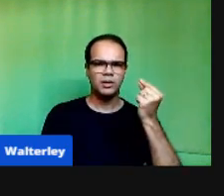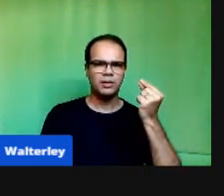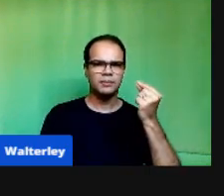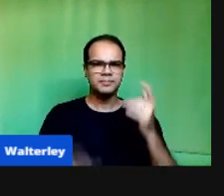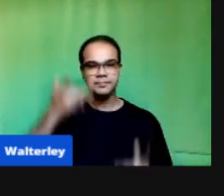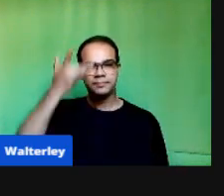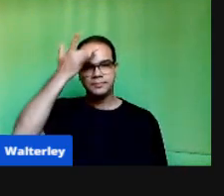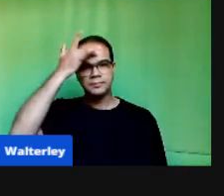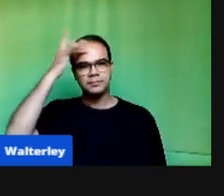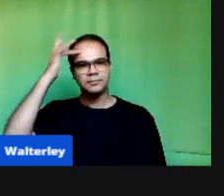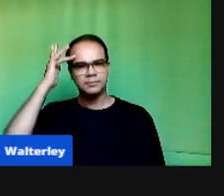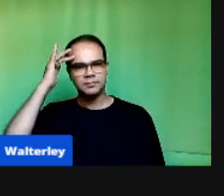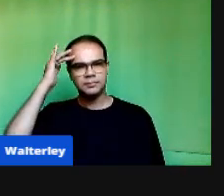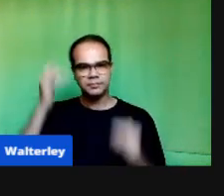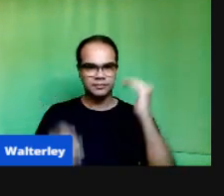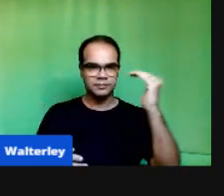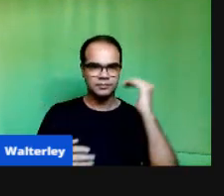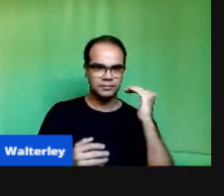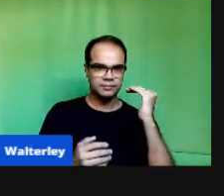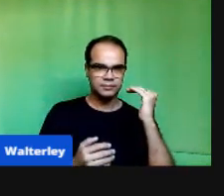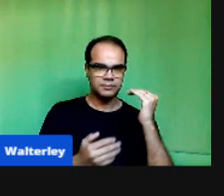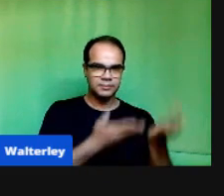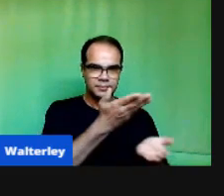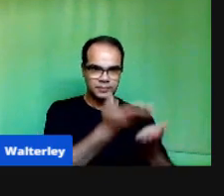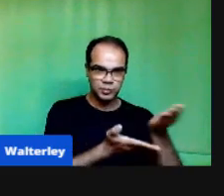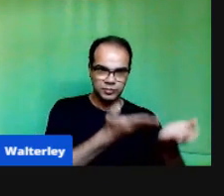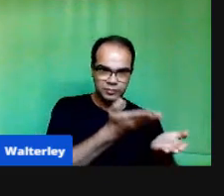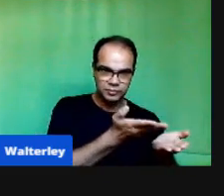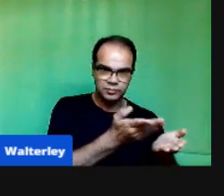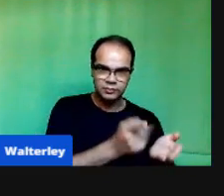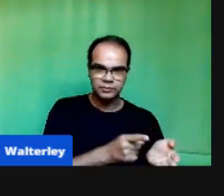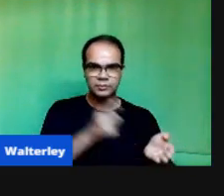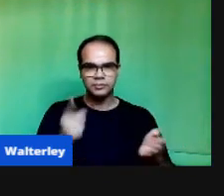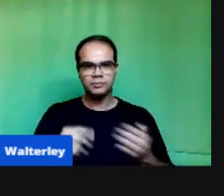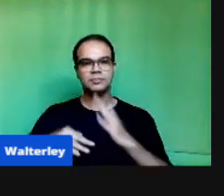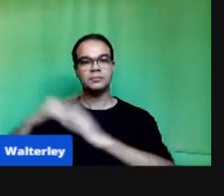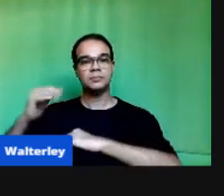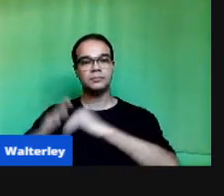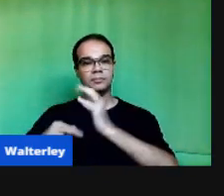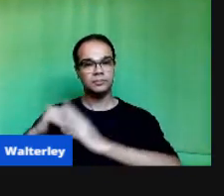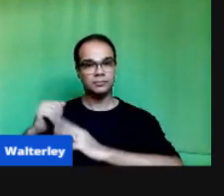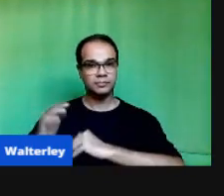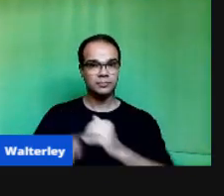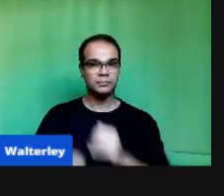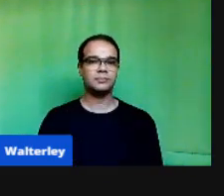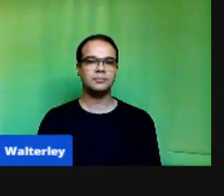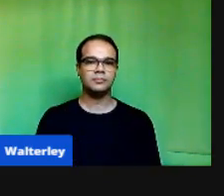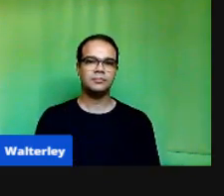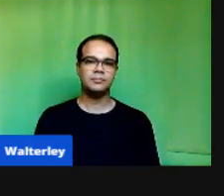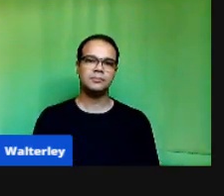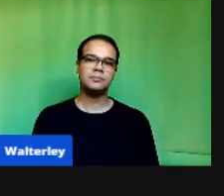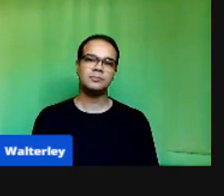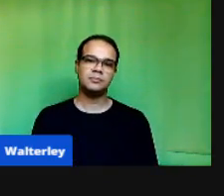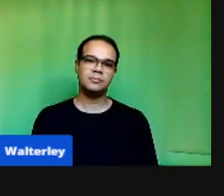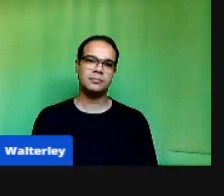profissional. Então, o propósito, olha lá o exemplo, ele está dividido em espiritualidade, plenitude